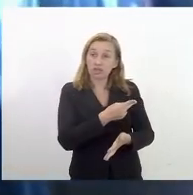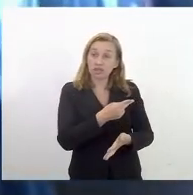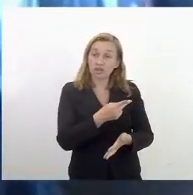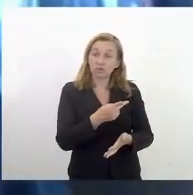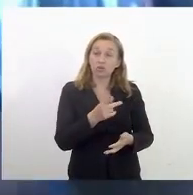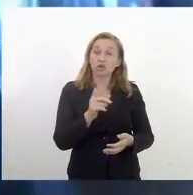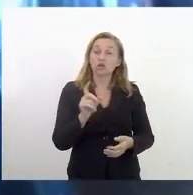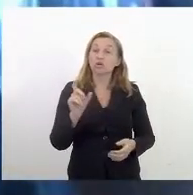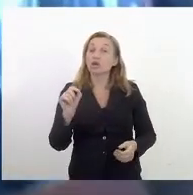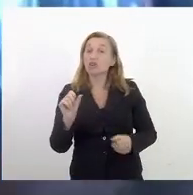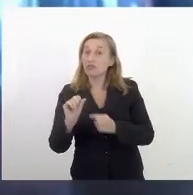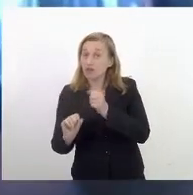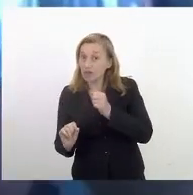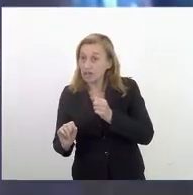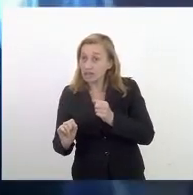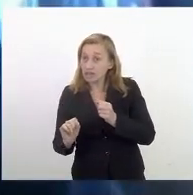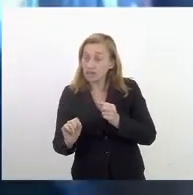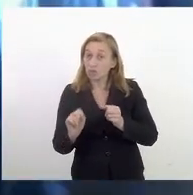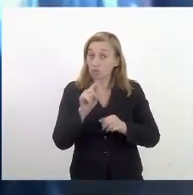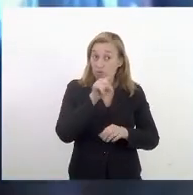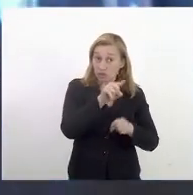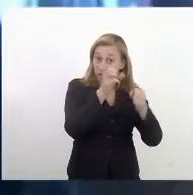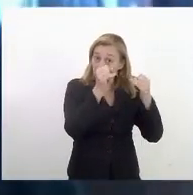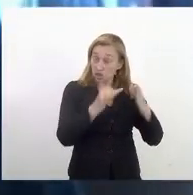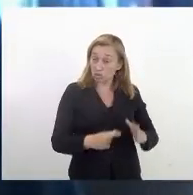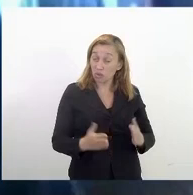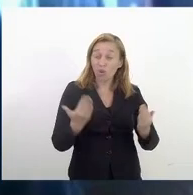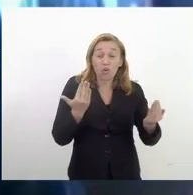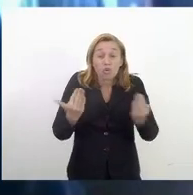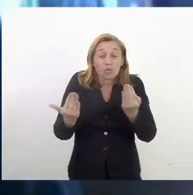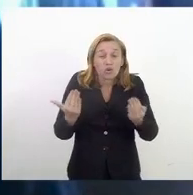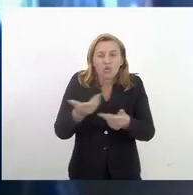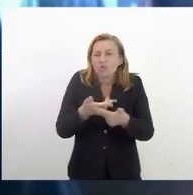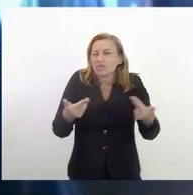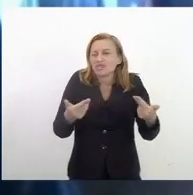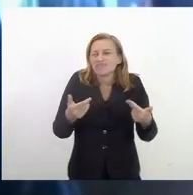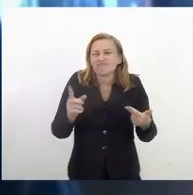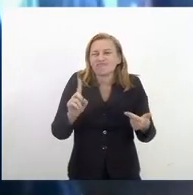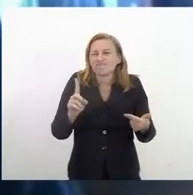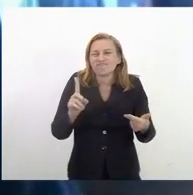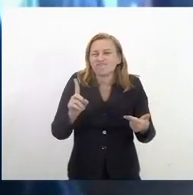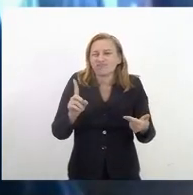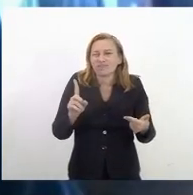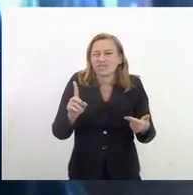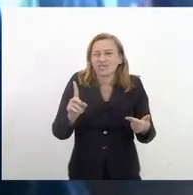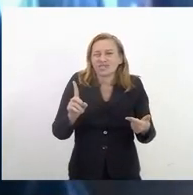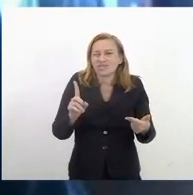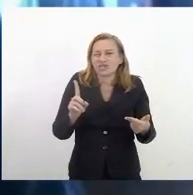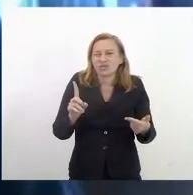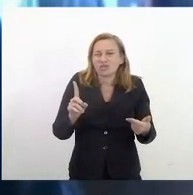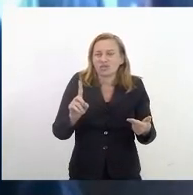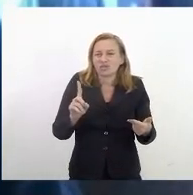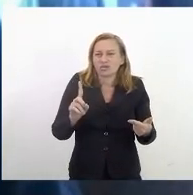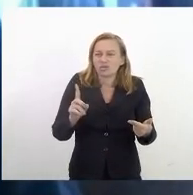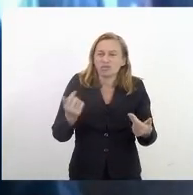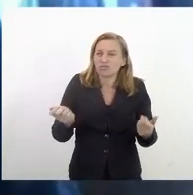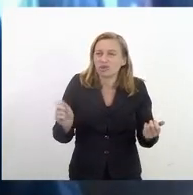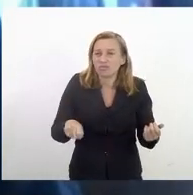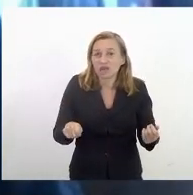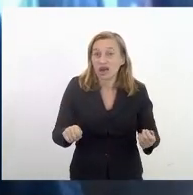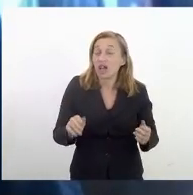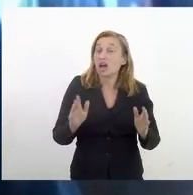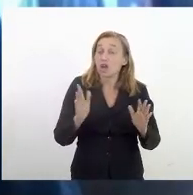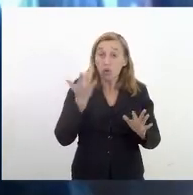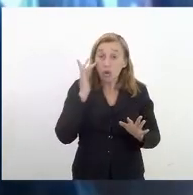feito ela como você bem explicou com pagou de uma outra situação que não era exatamente comparável eu acho que devia de